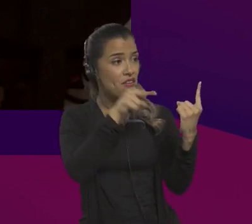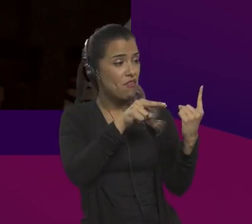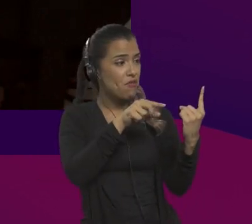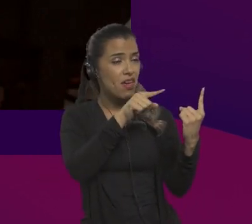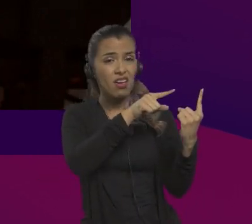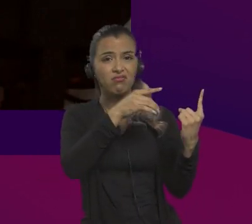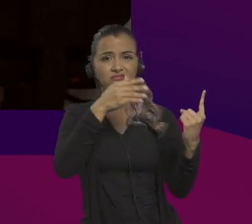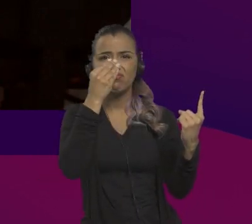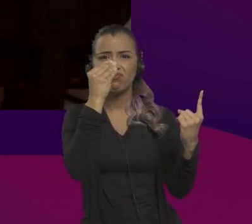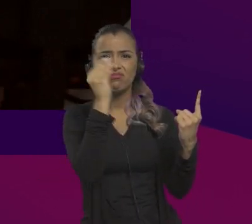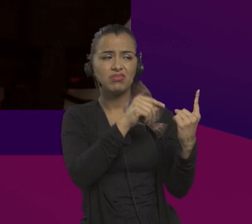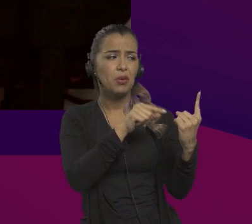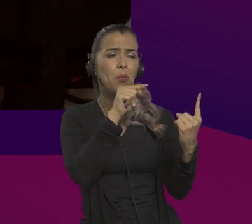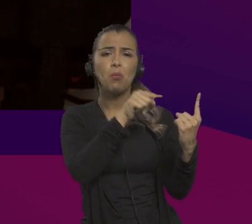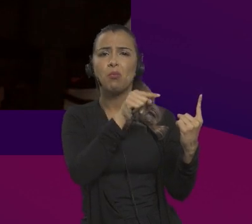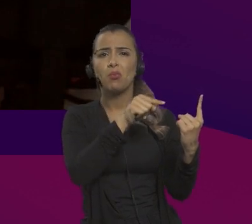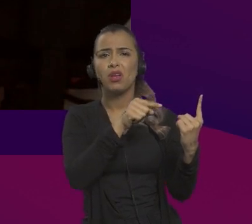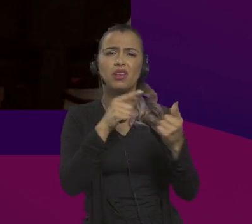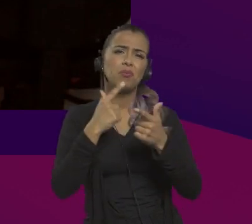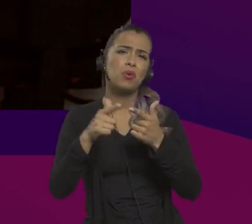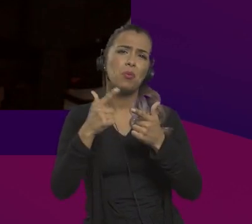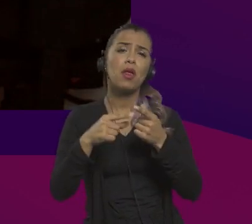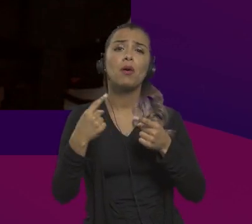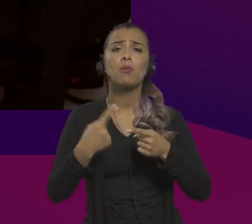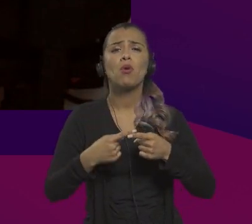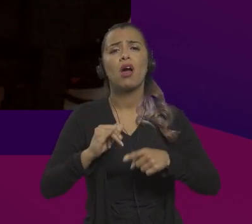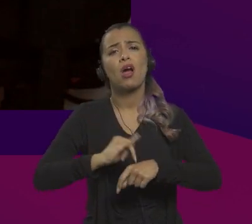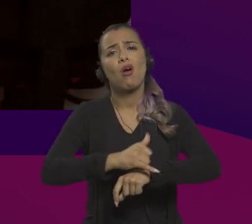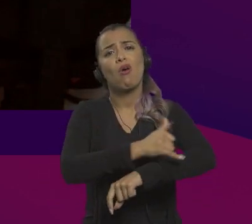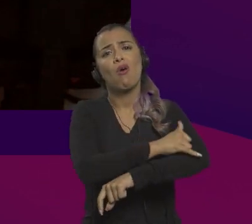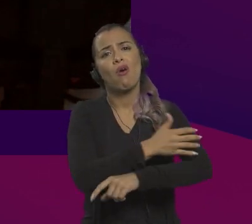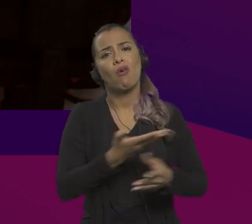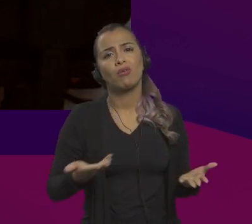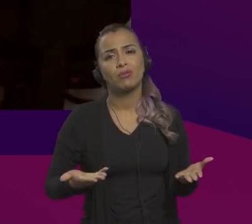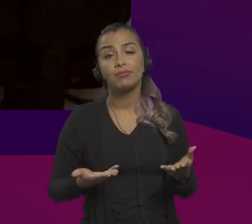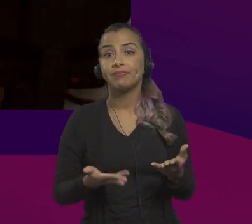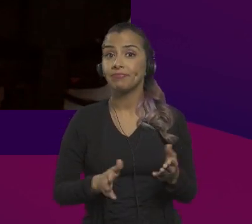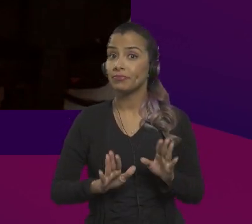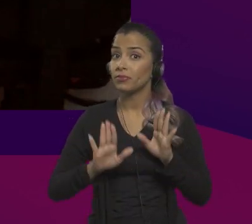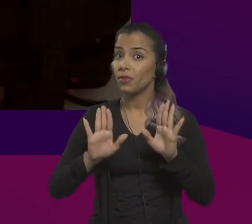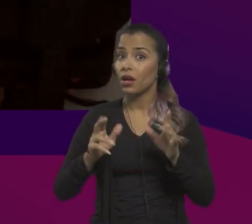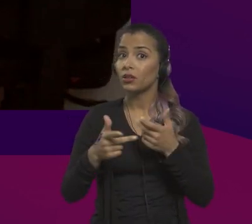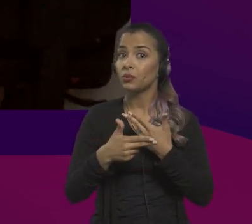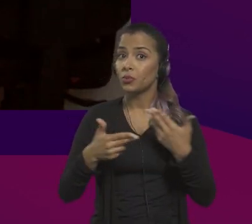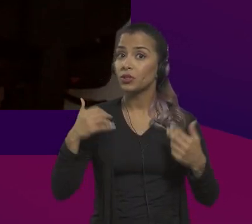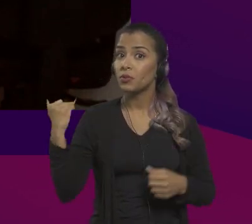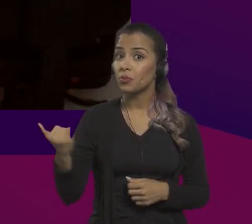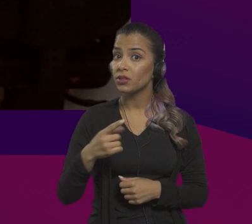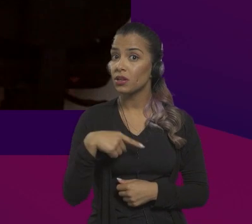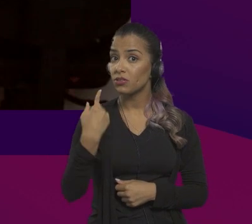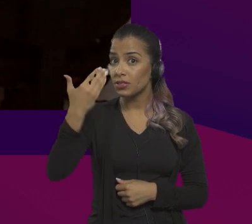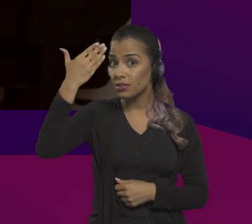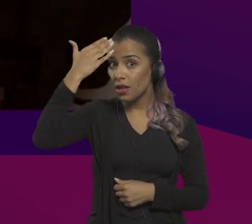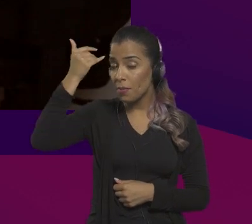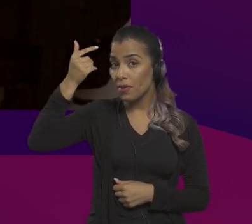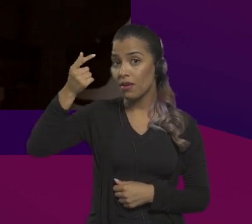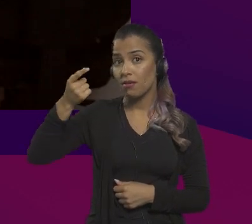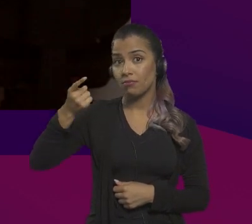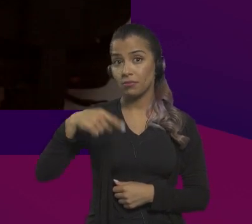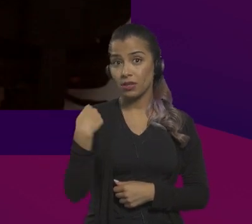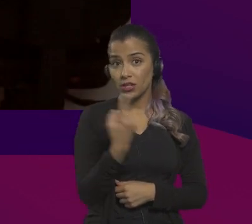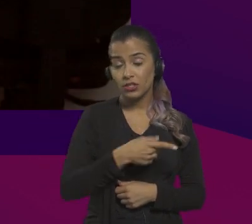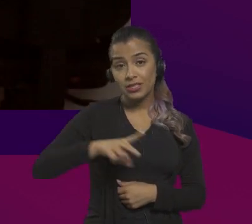está centrado no peso dele. E algo que é muito importante para a gente saber e lembrar os profissionais de saúde é que